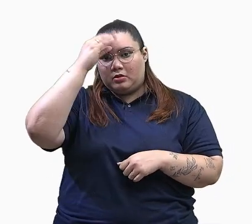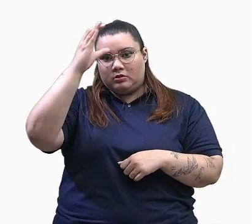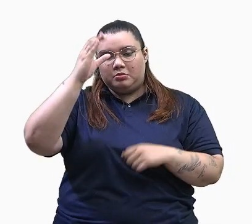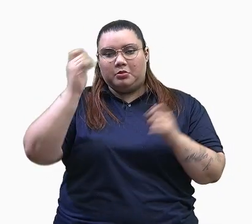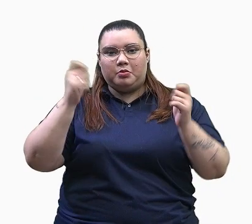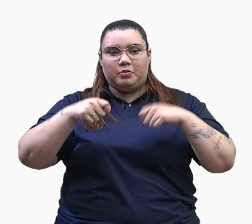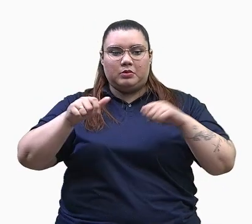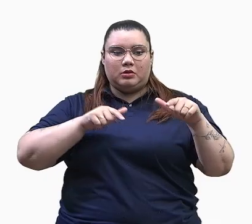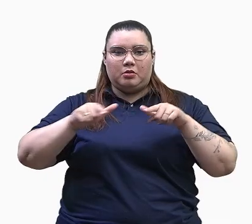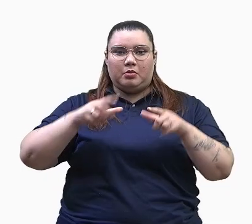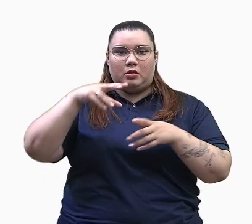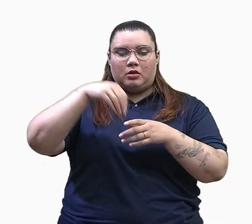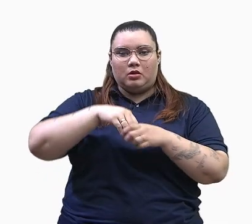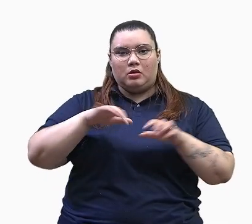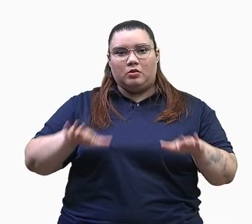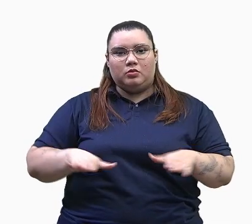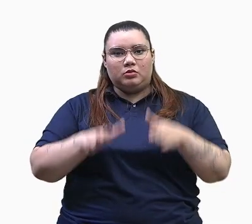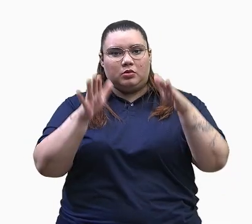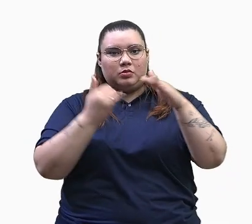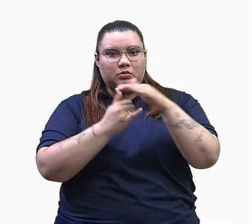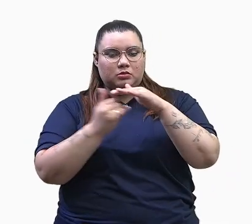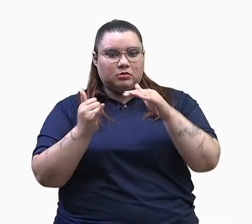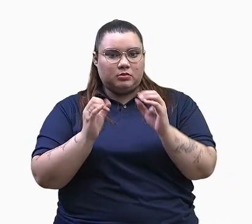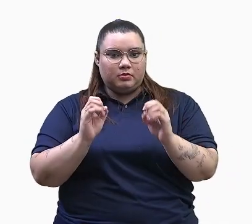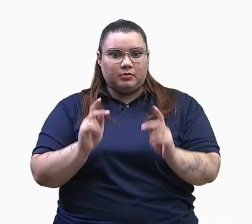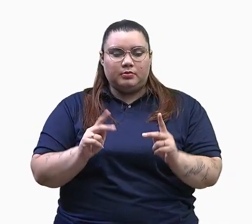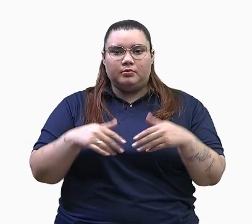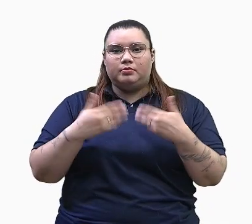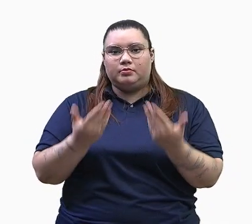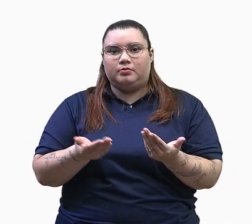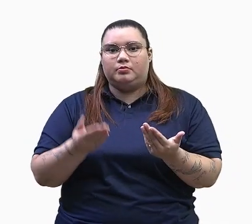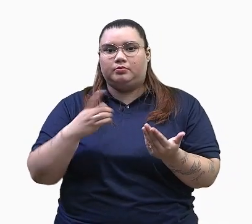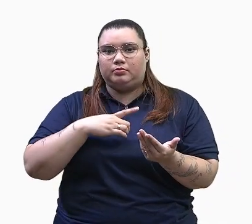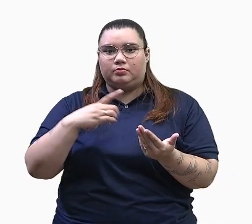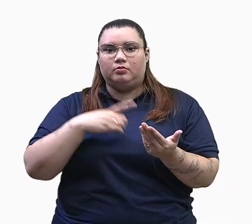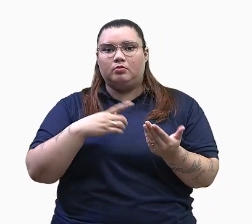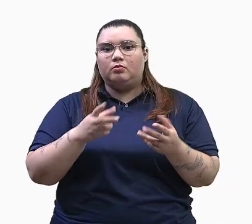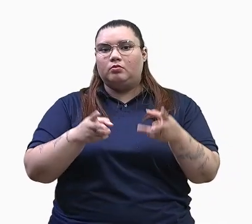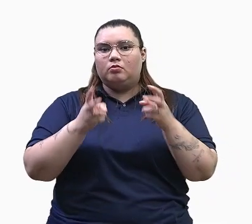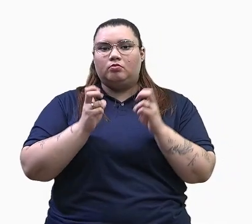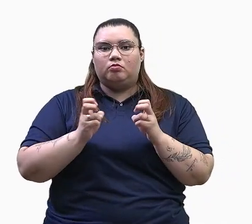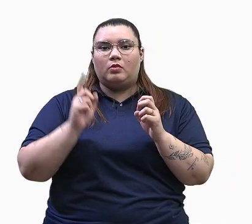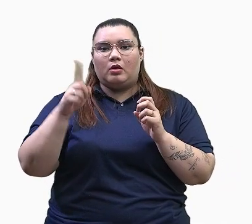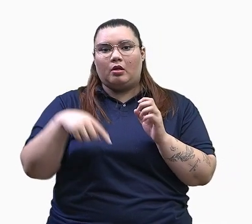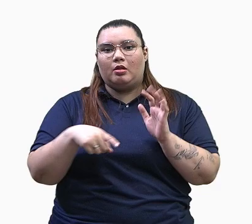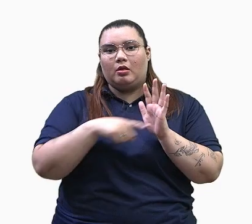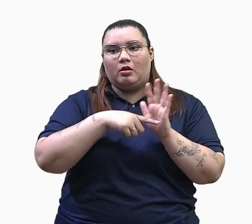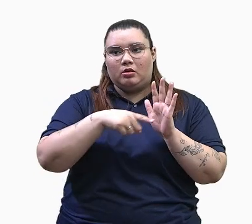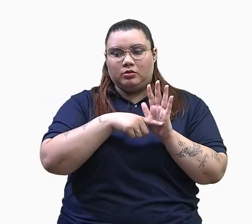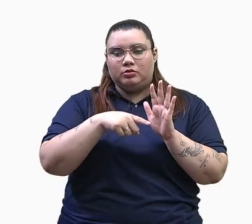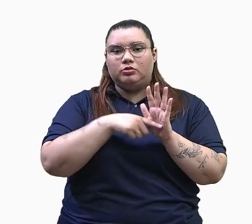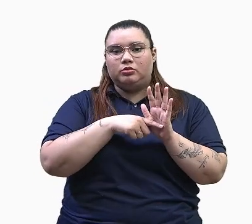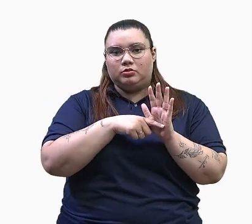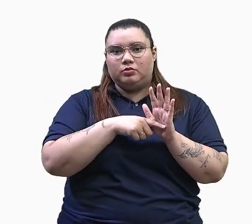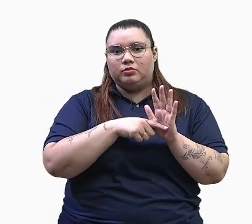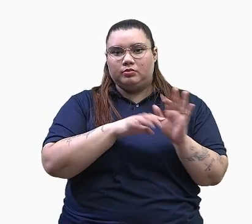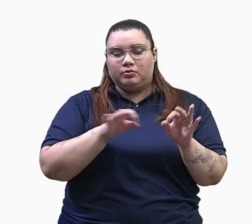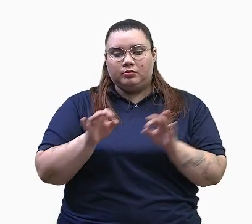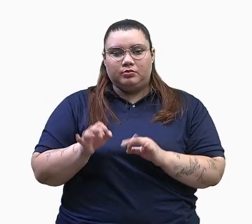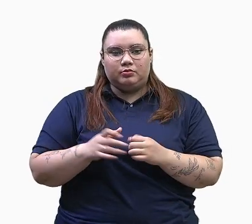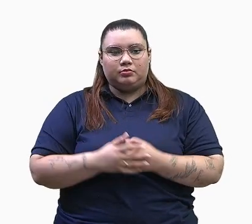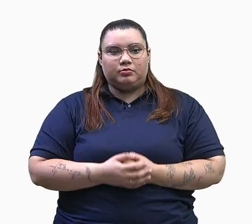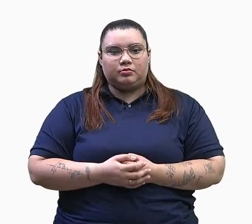operacionar essas usinas nucleares. Então, a gente tem aí como desvantagem, né, esse tempo de construção